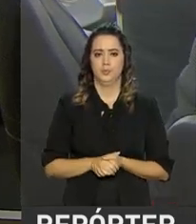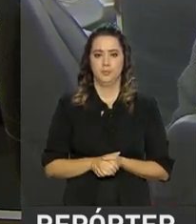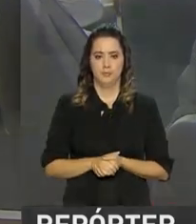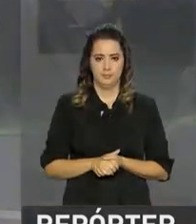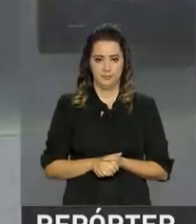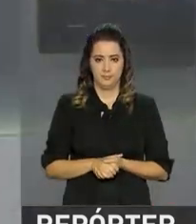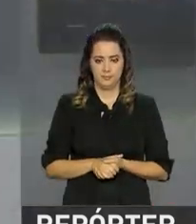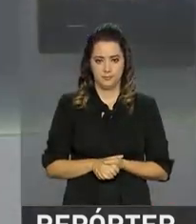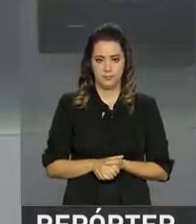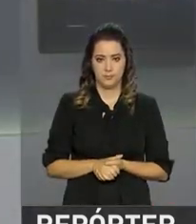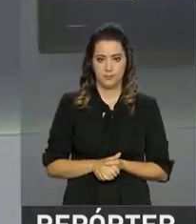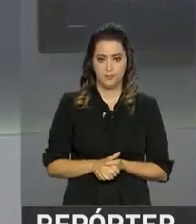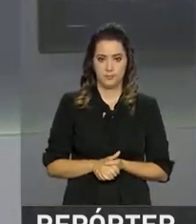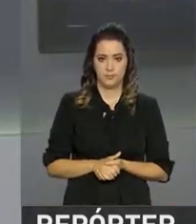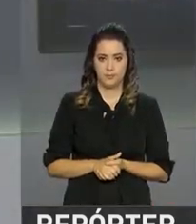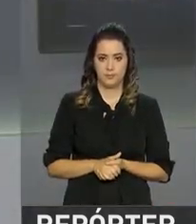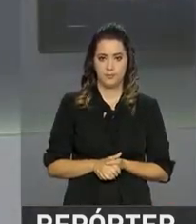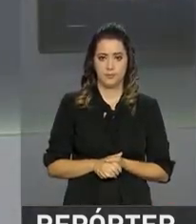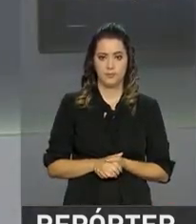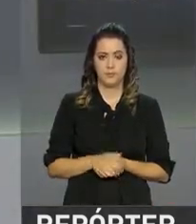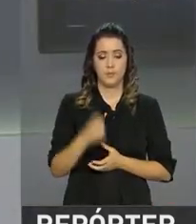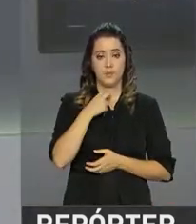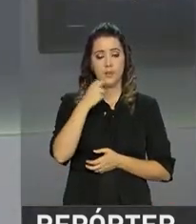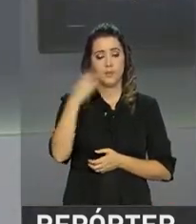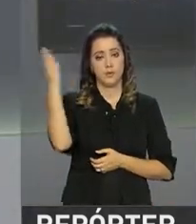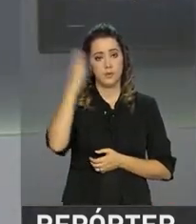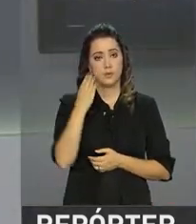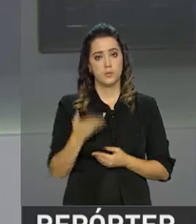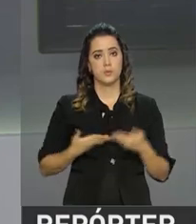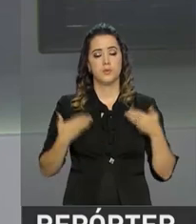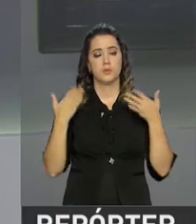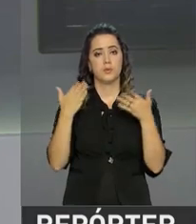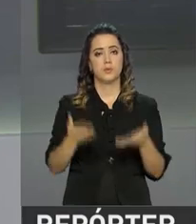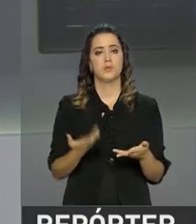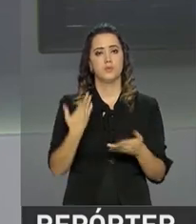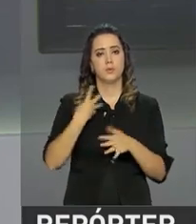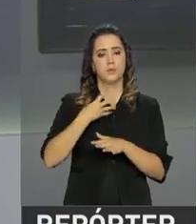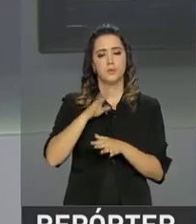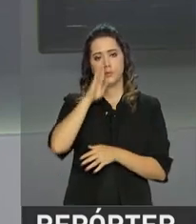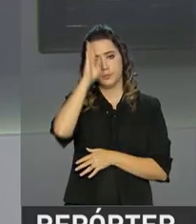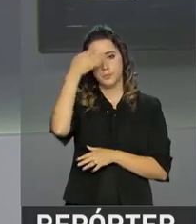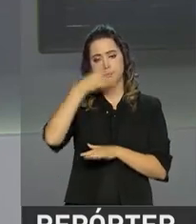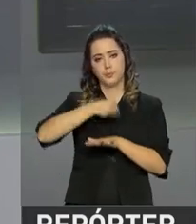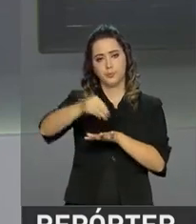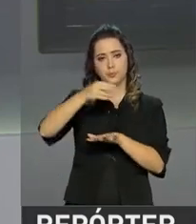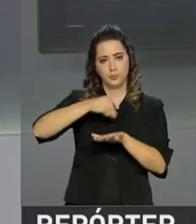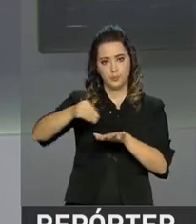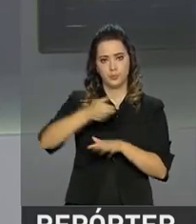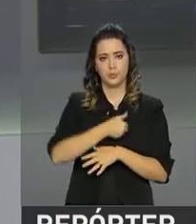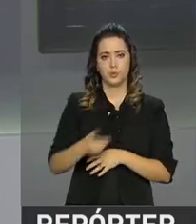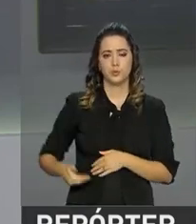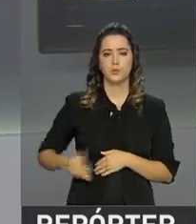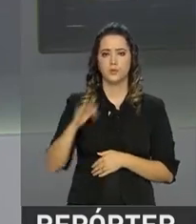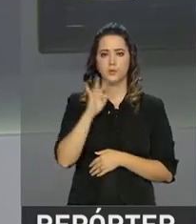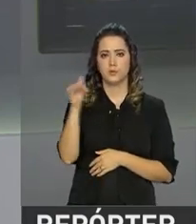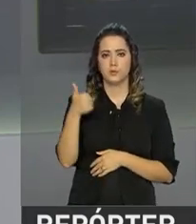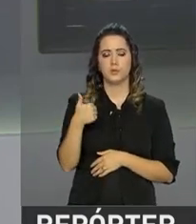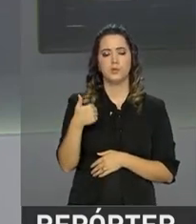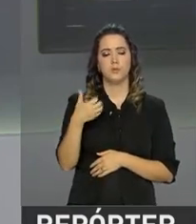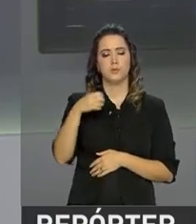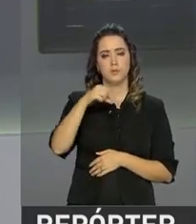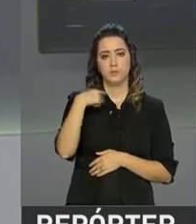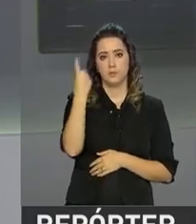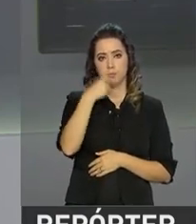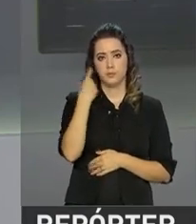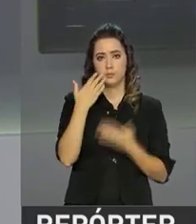obrigado a voz do brasil leva até você as principais notícias do governo federal de segunda a sexta às 19